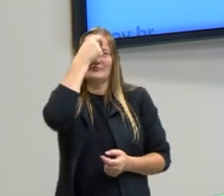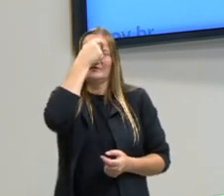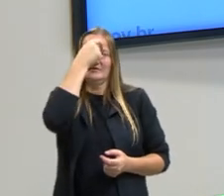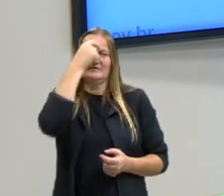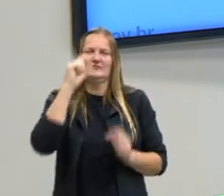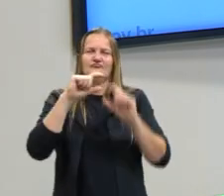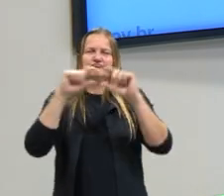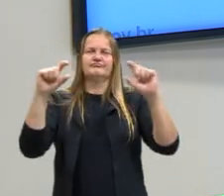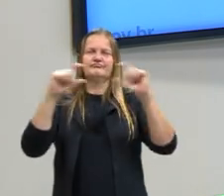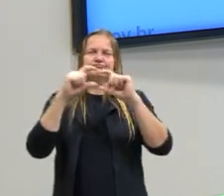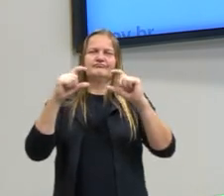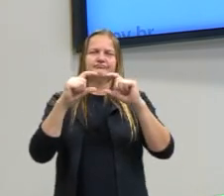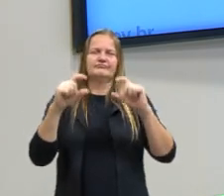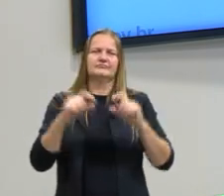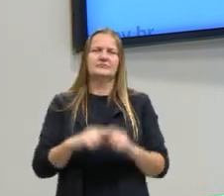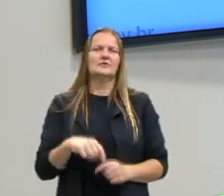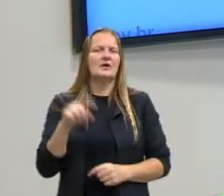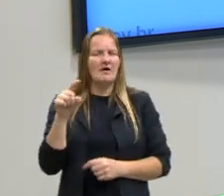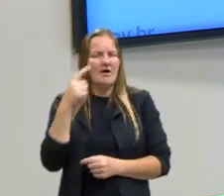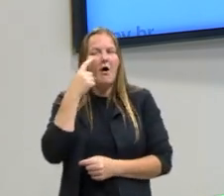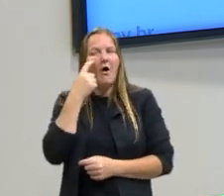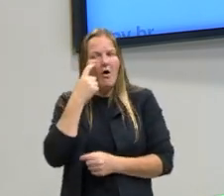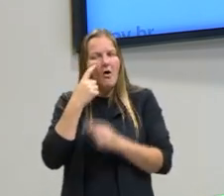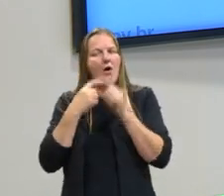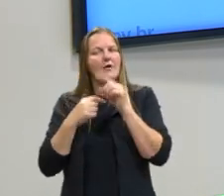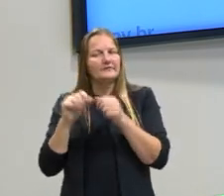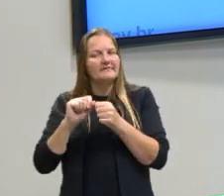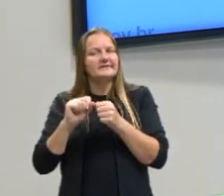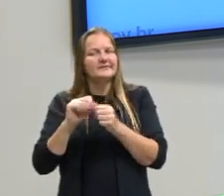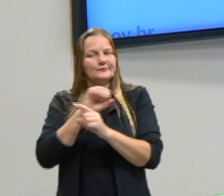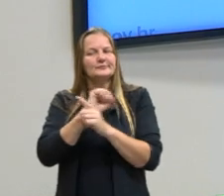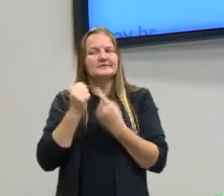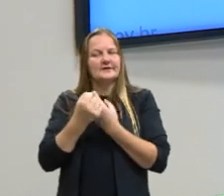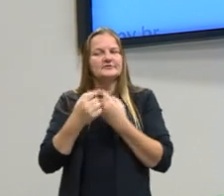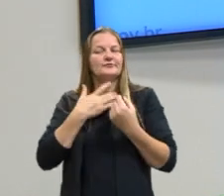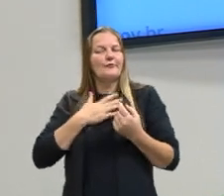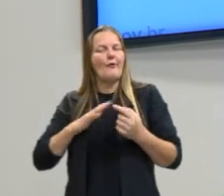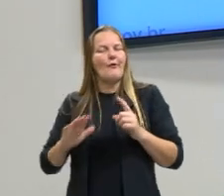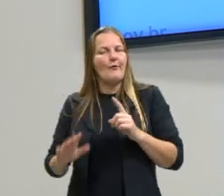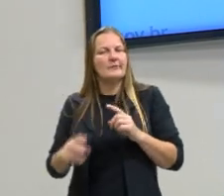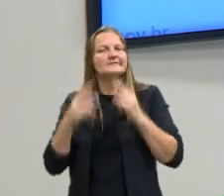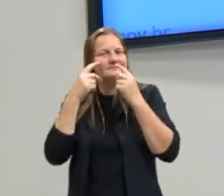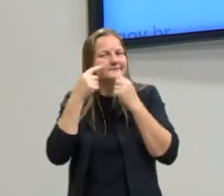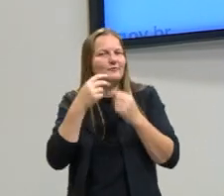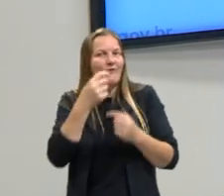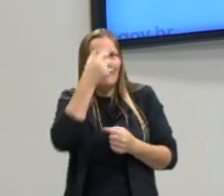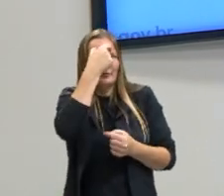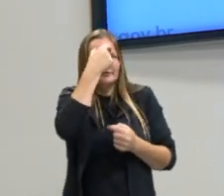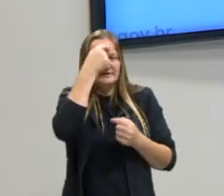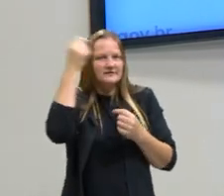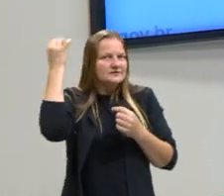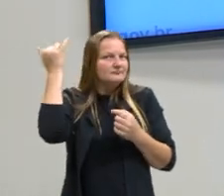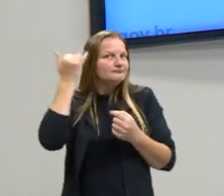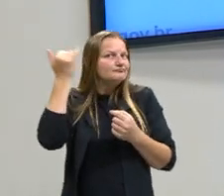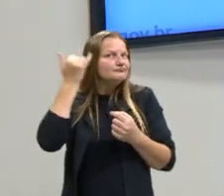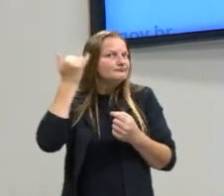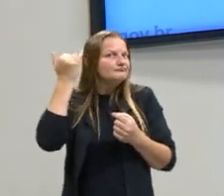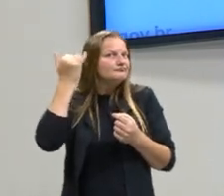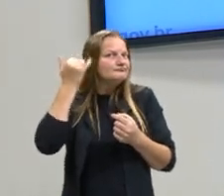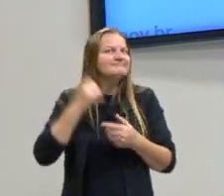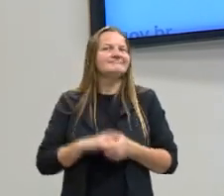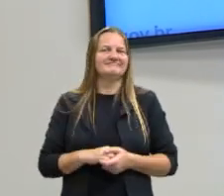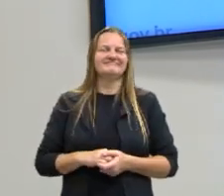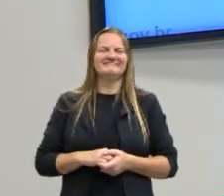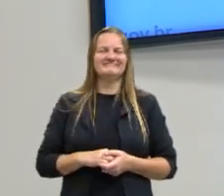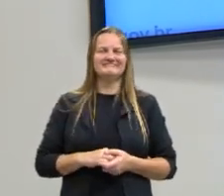ao cara você tá fazendo algo aqui que a sociedade não vai gostar então precisa redimensionar a